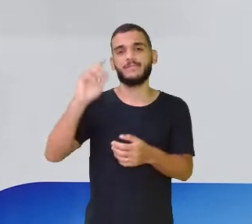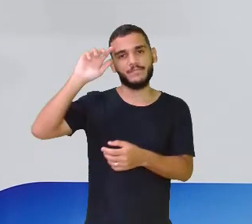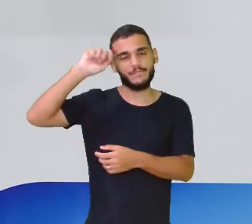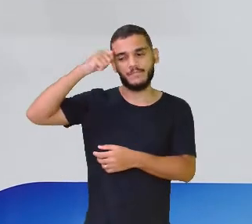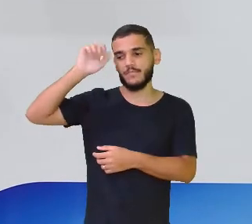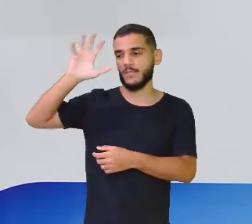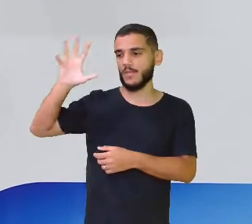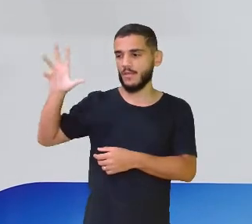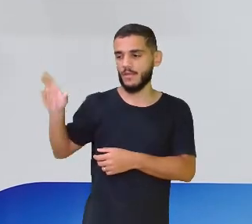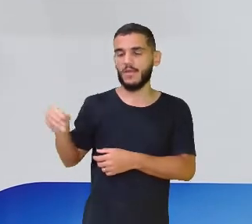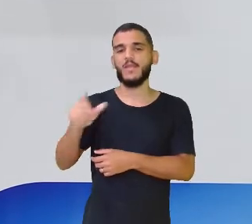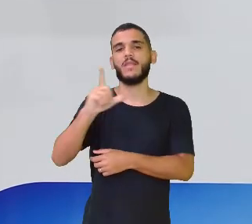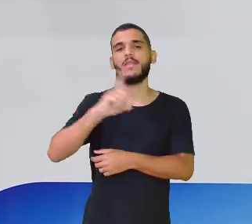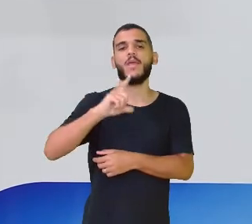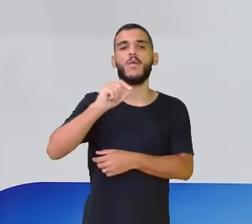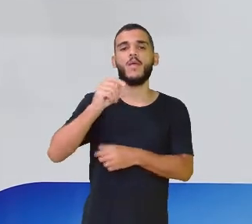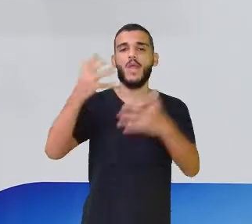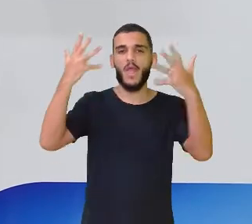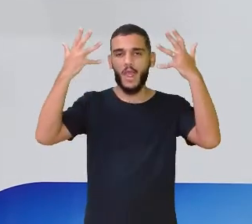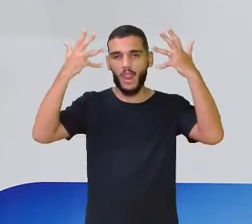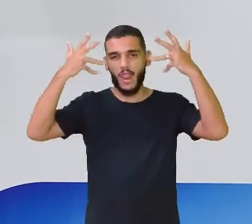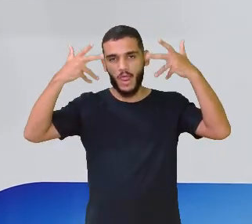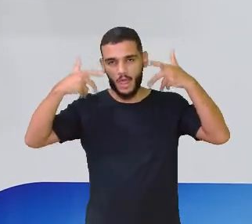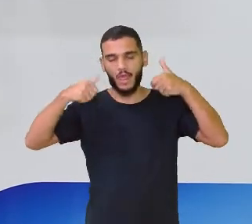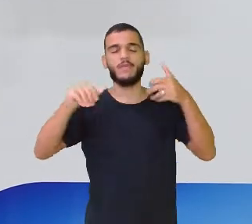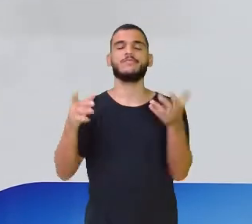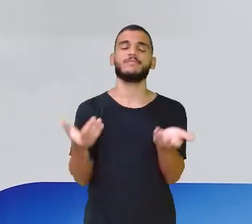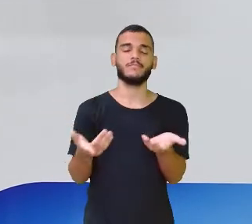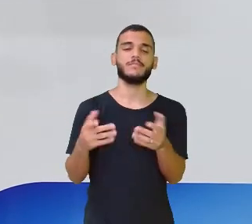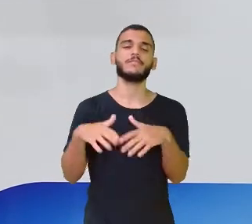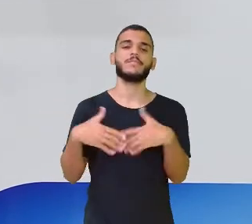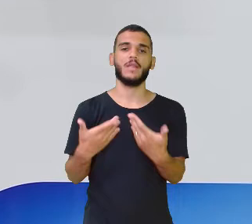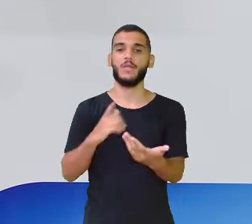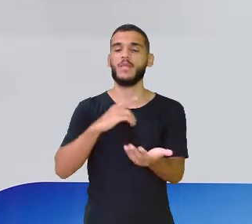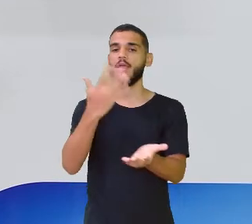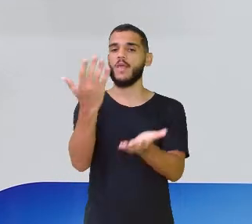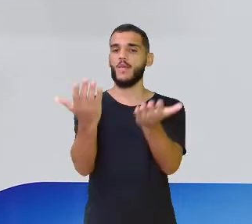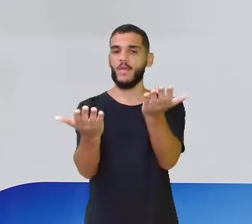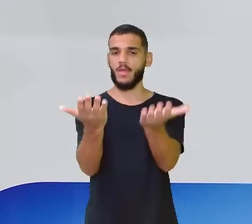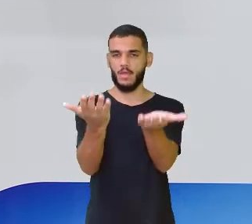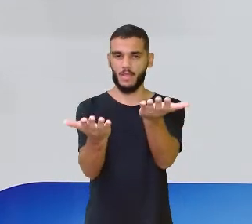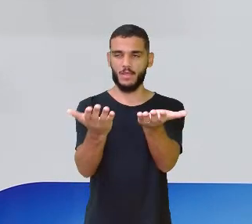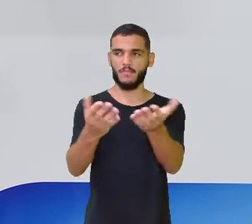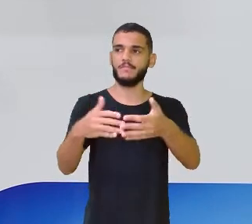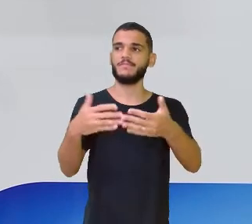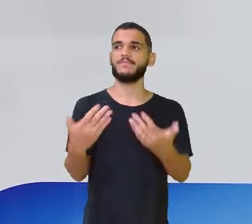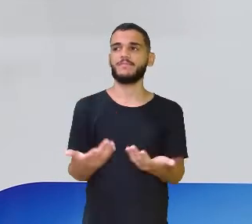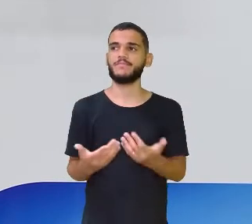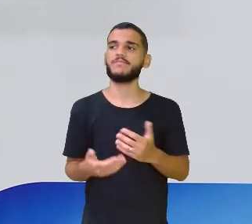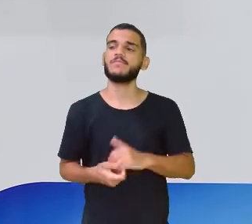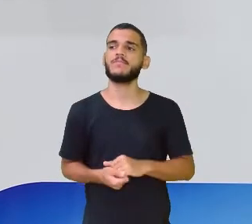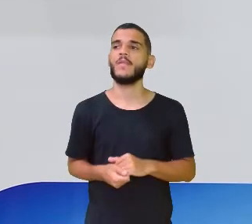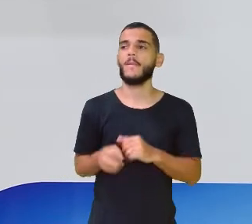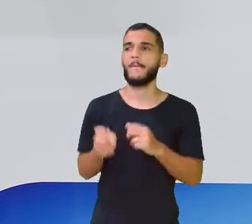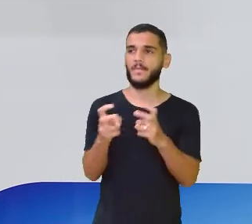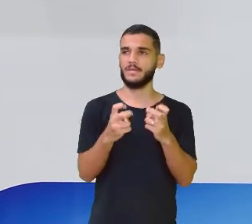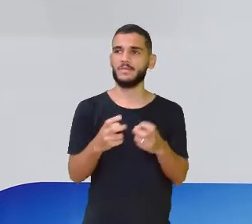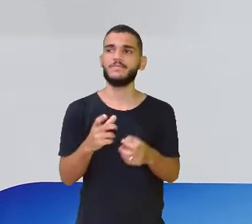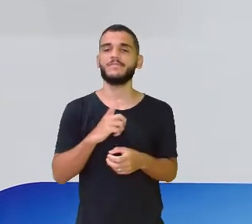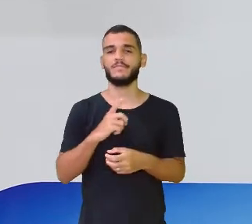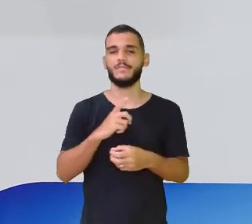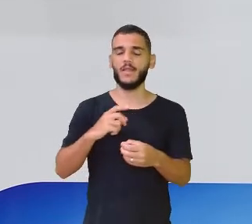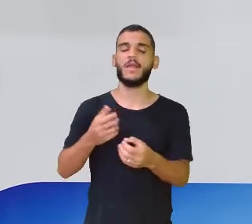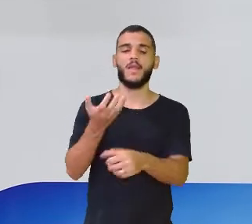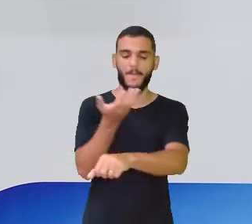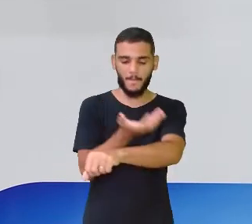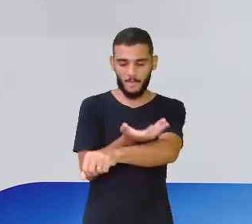leões e as leoas, que fazem as caças. E aí, ó, se tem um equilíbrio. Aí a gente vê, ó, a gente tem a plantinha,